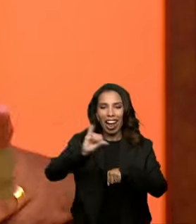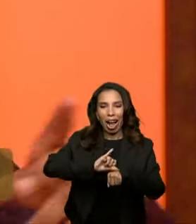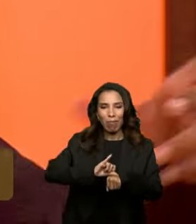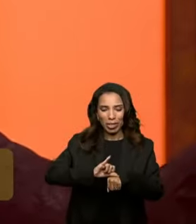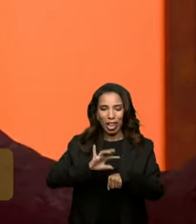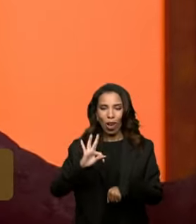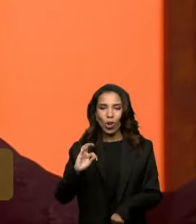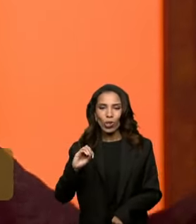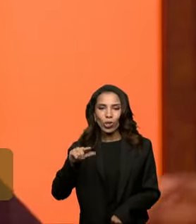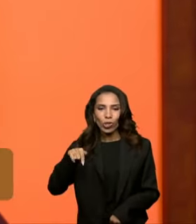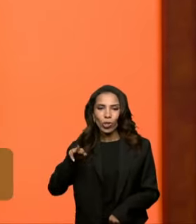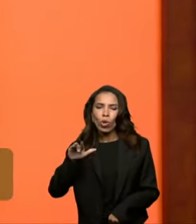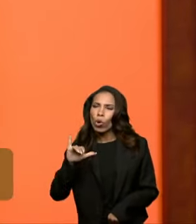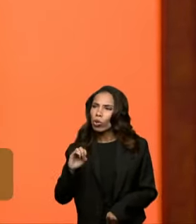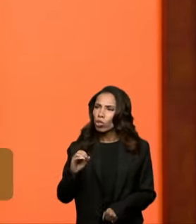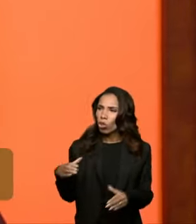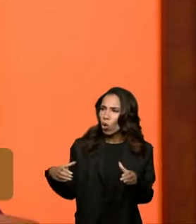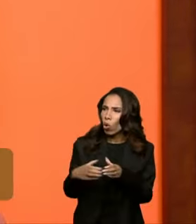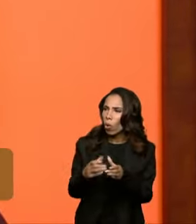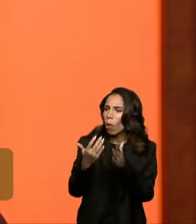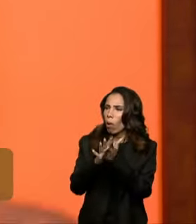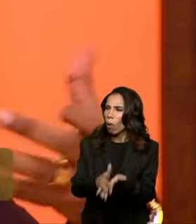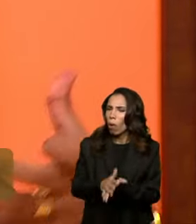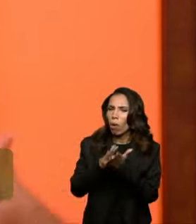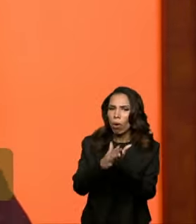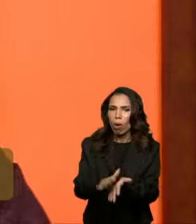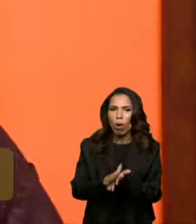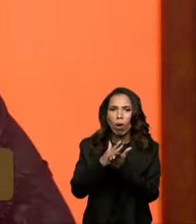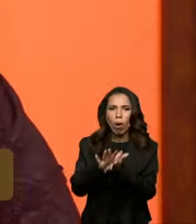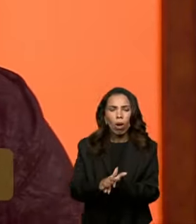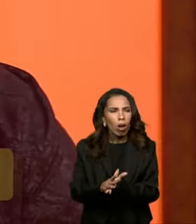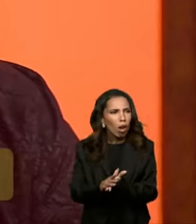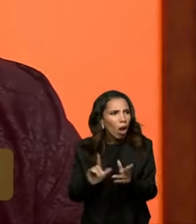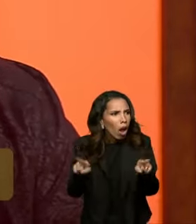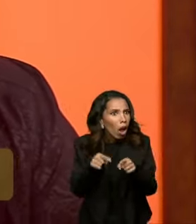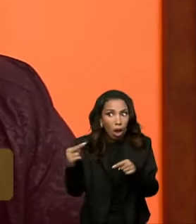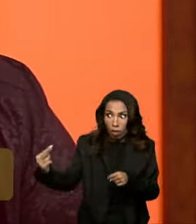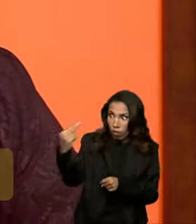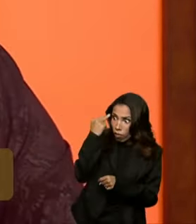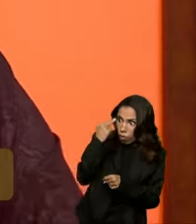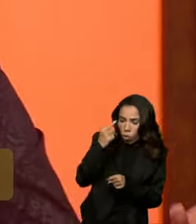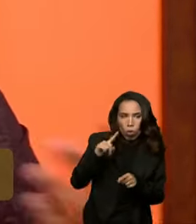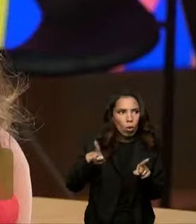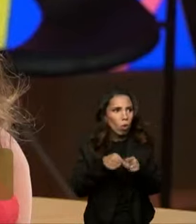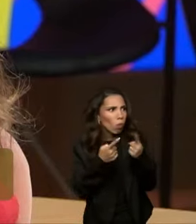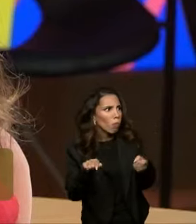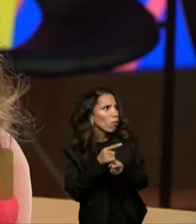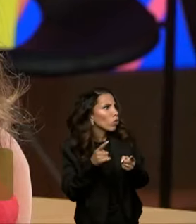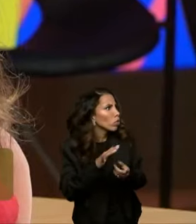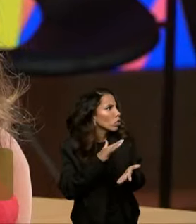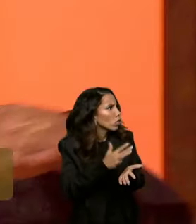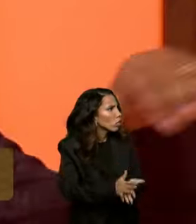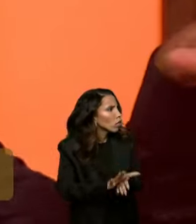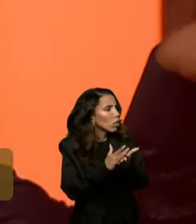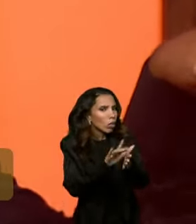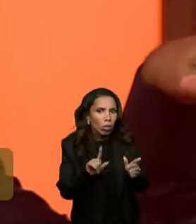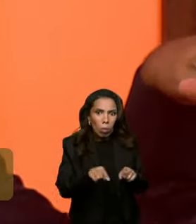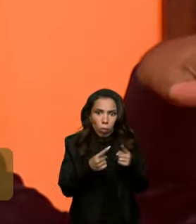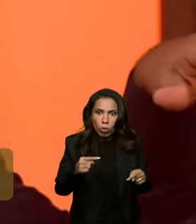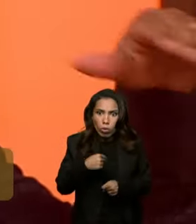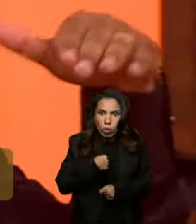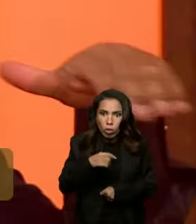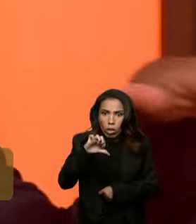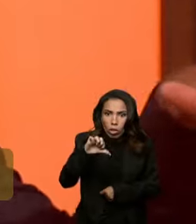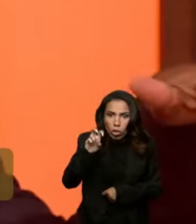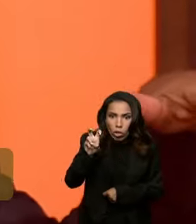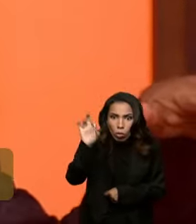tinha um grupo de pagode tocando. Aí os caras me viram e tocaram a música minha. Não acredito. Aí eu fiquei olhando aquilo, né? 95%